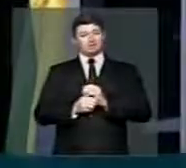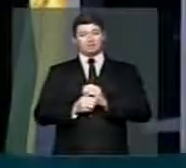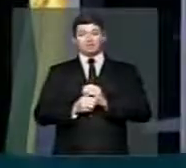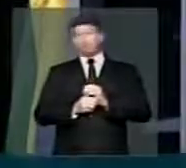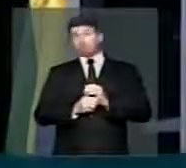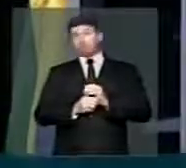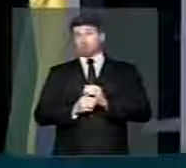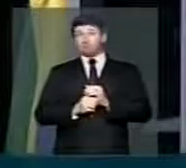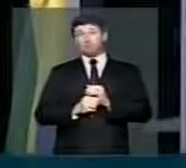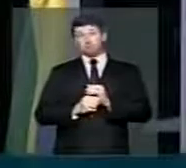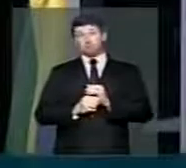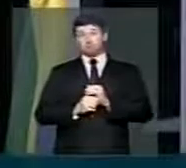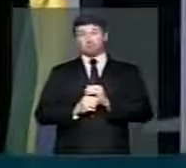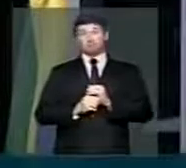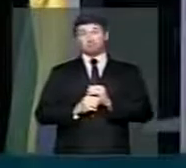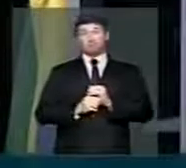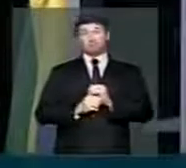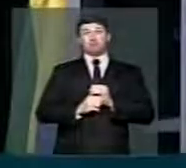de quase